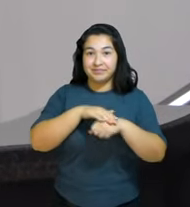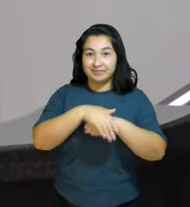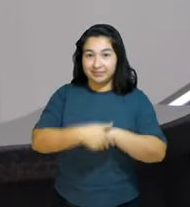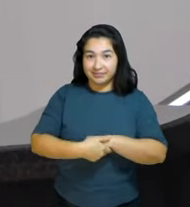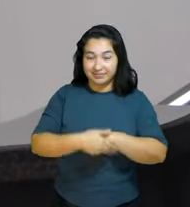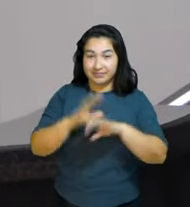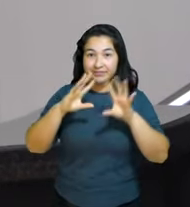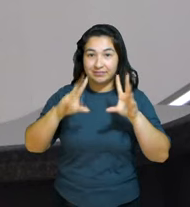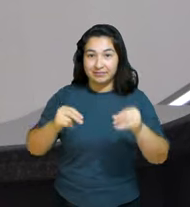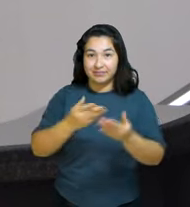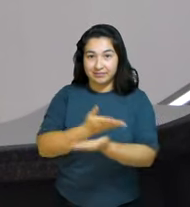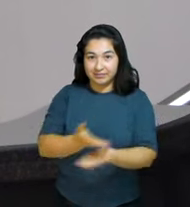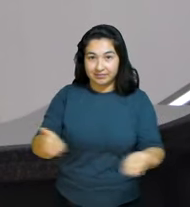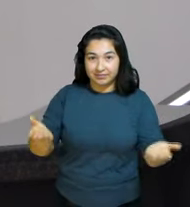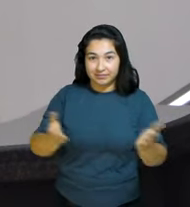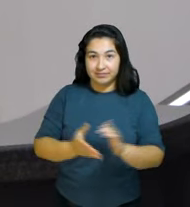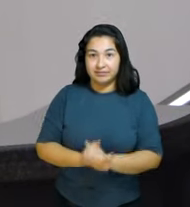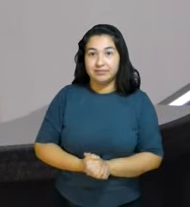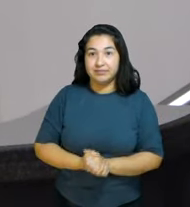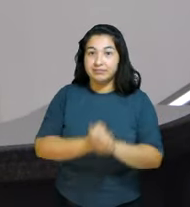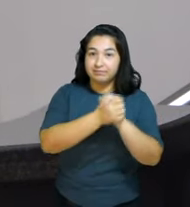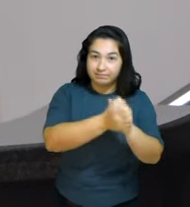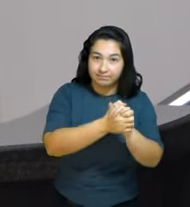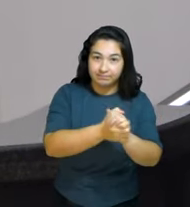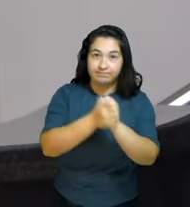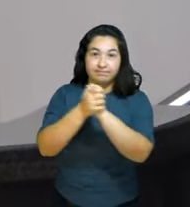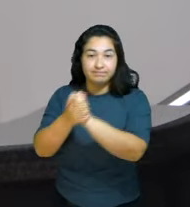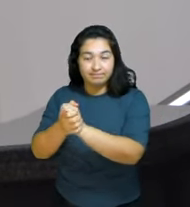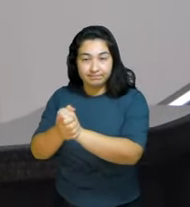Fernando Krelling, e sintam-se todos cumprimentados, né?